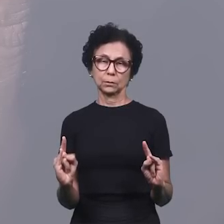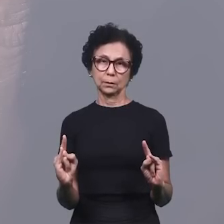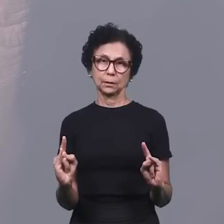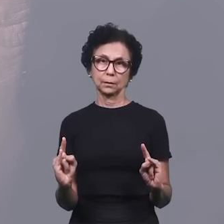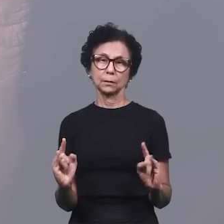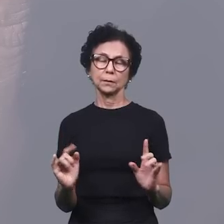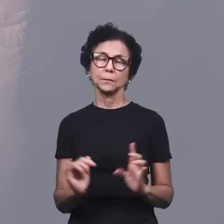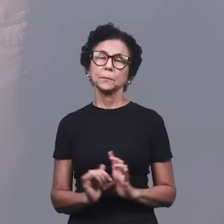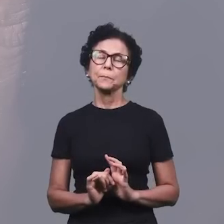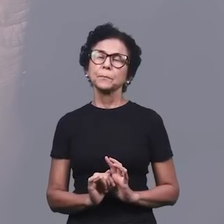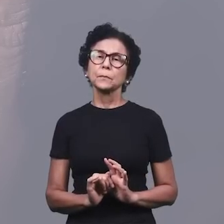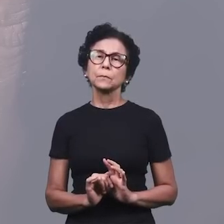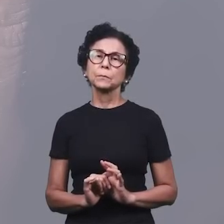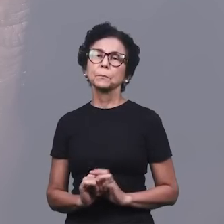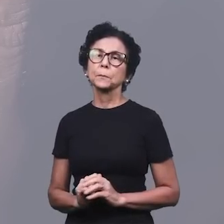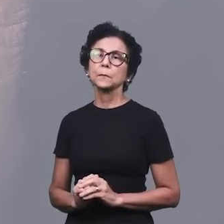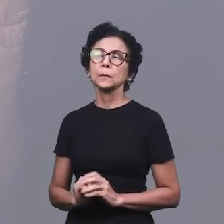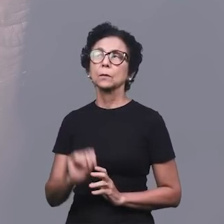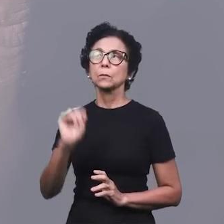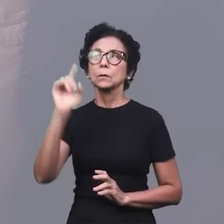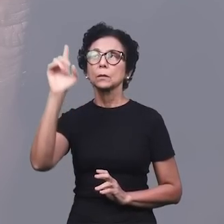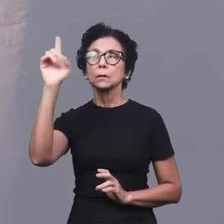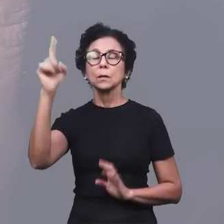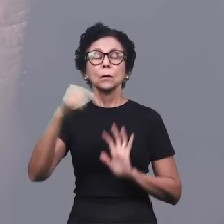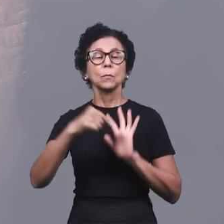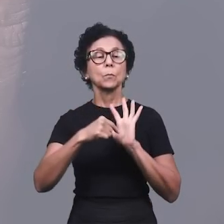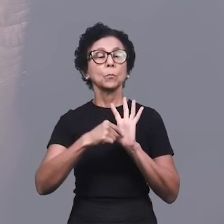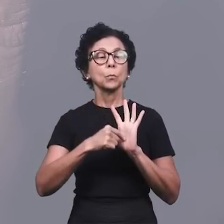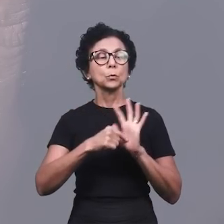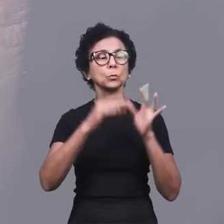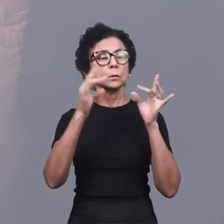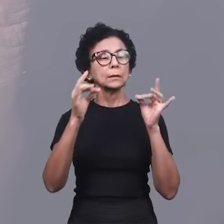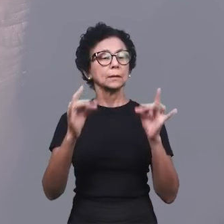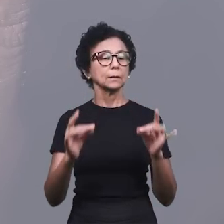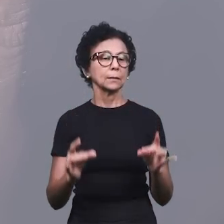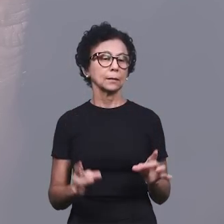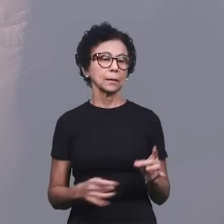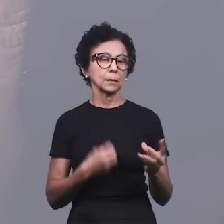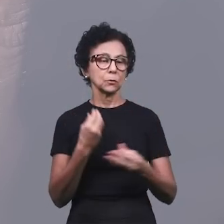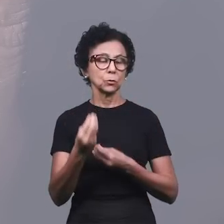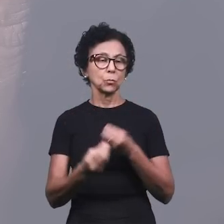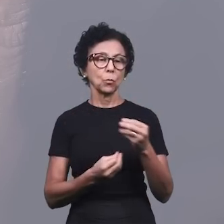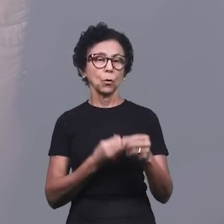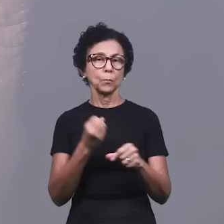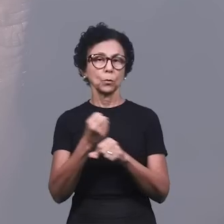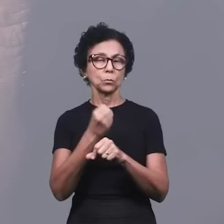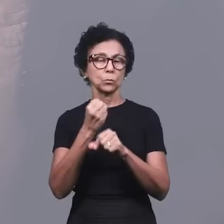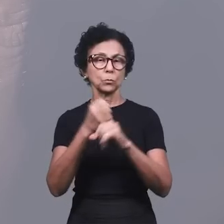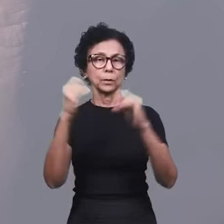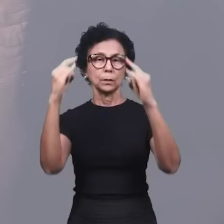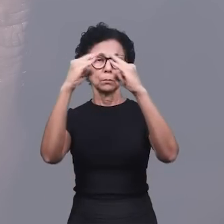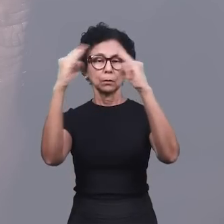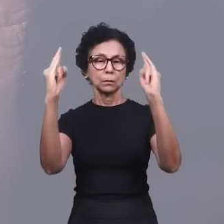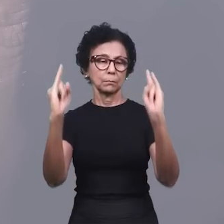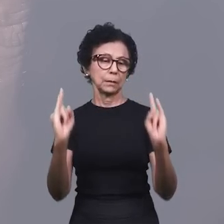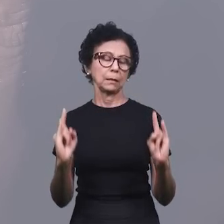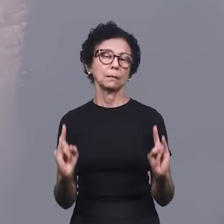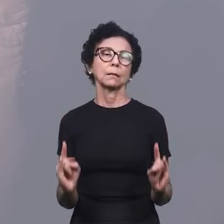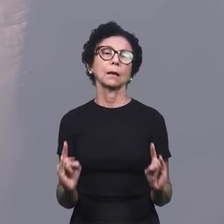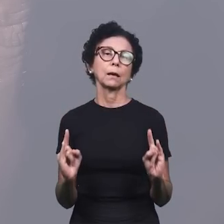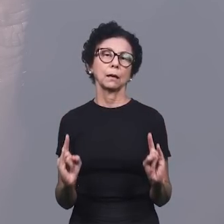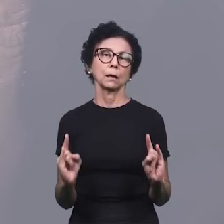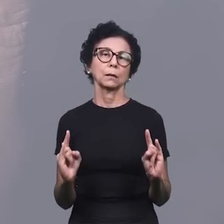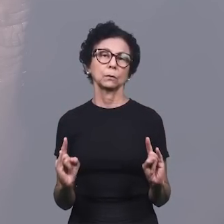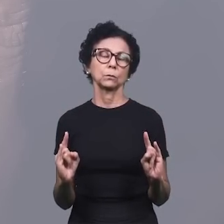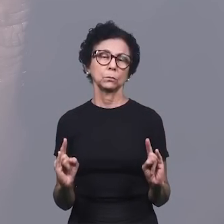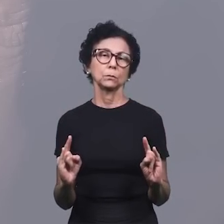Essa orientação do Senhor de fazer o tabernáculo, para que através do tabernáculo ele pudesse então agora encurtar